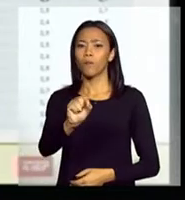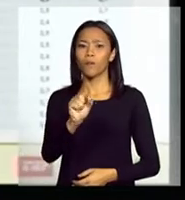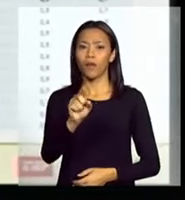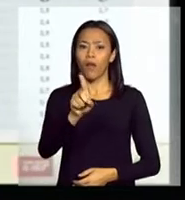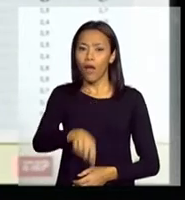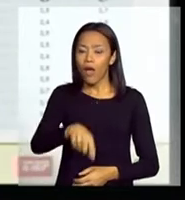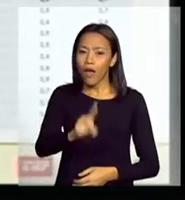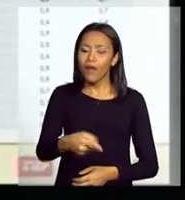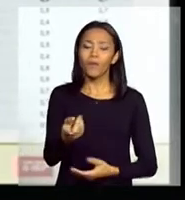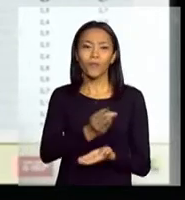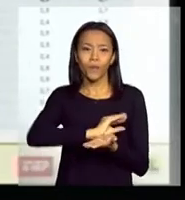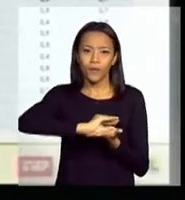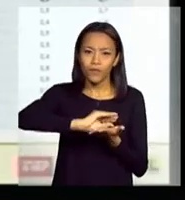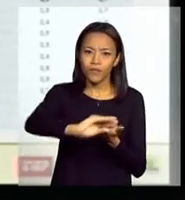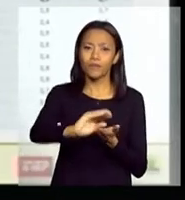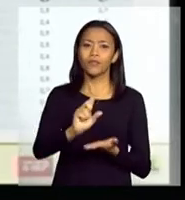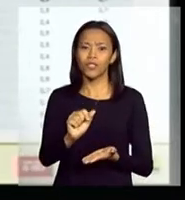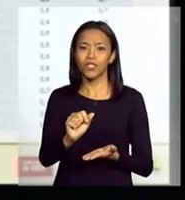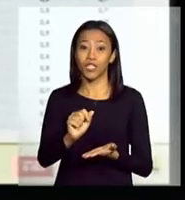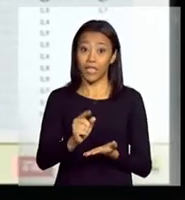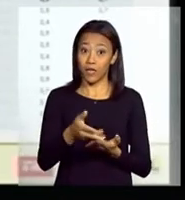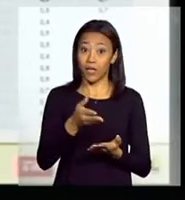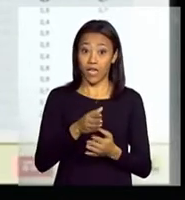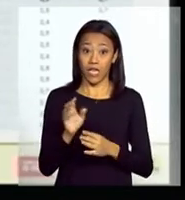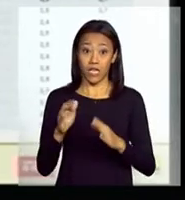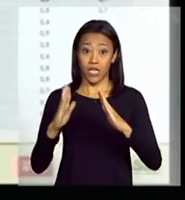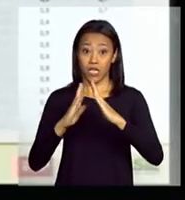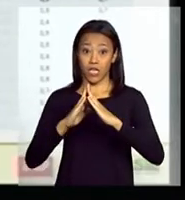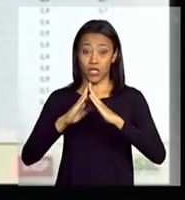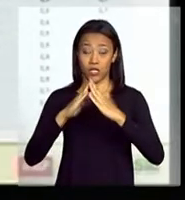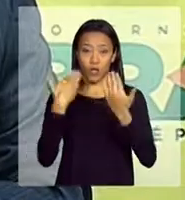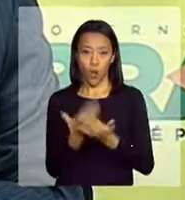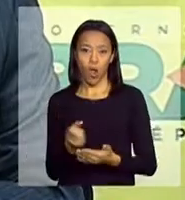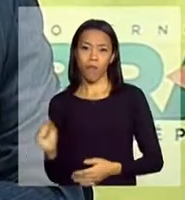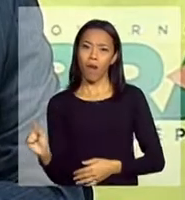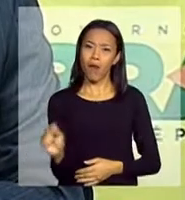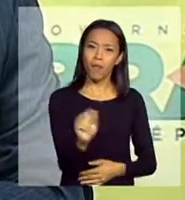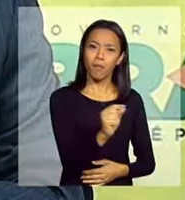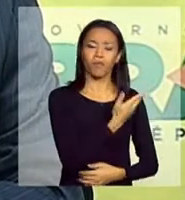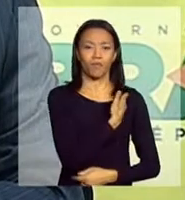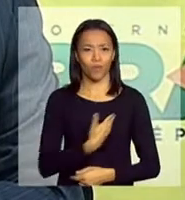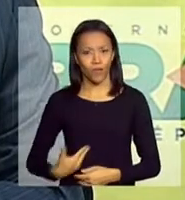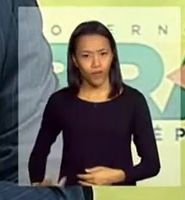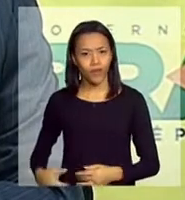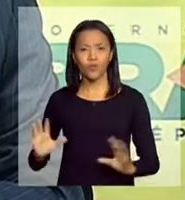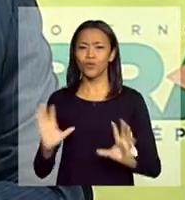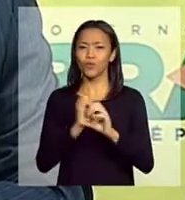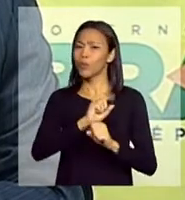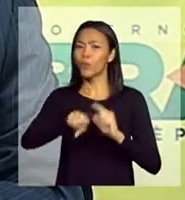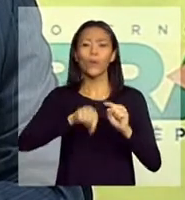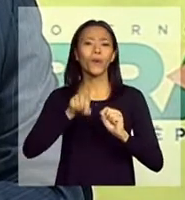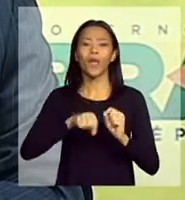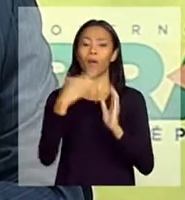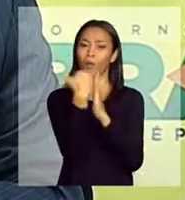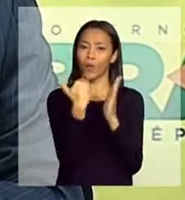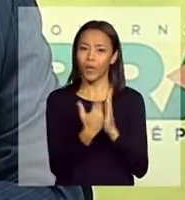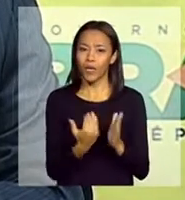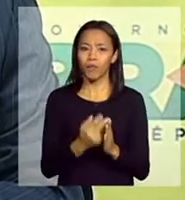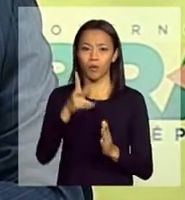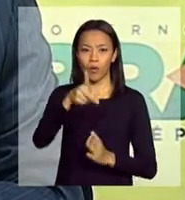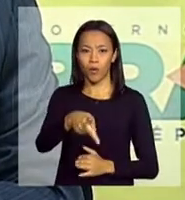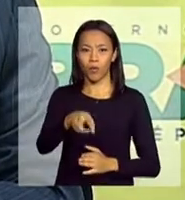basicamente investimento em escola pública o investimento total é o investimento que inclui programas como o